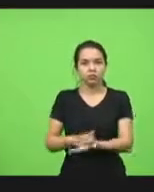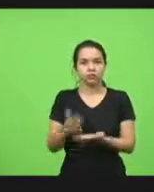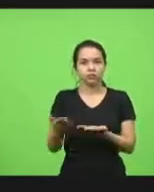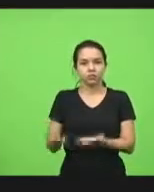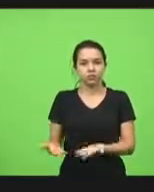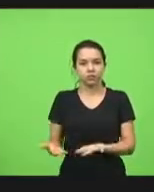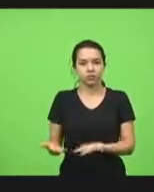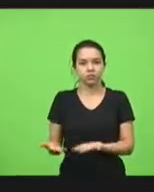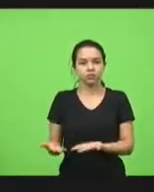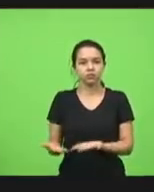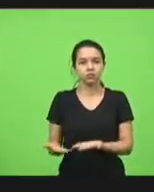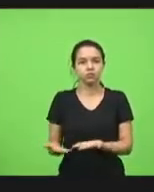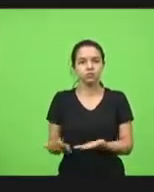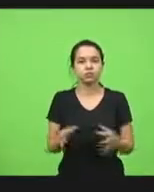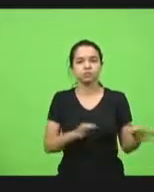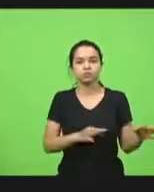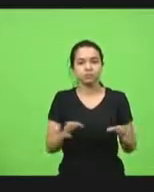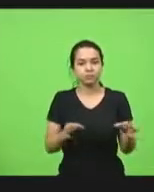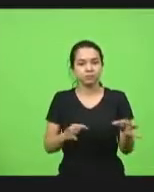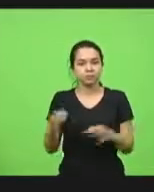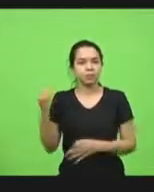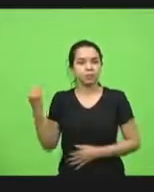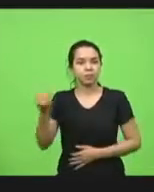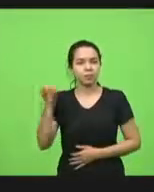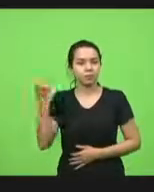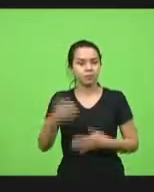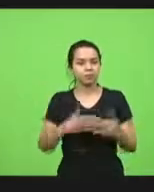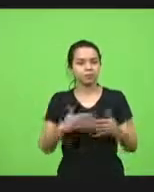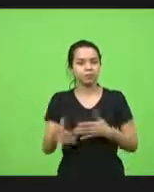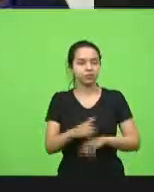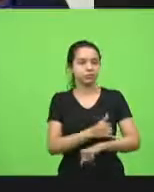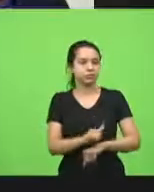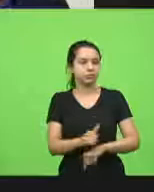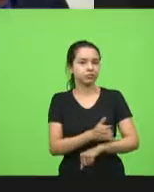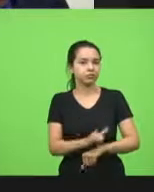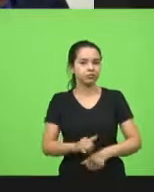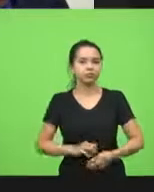planejamento é praticamente tudo em qualquer tipo de estratégia.